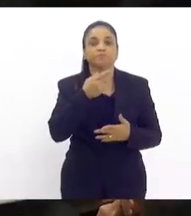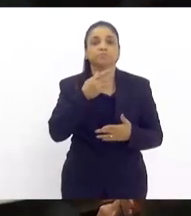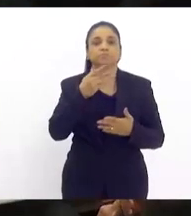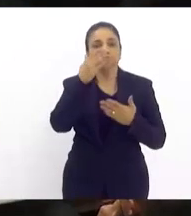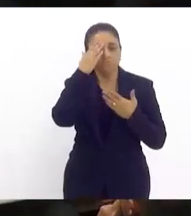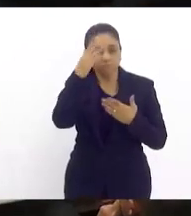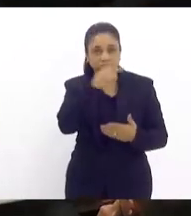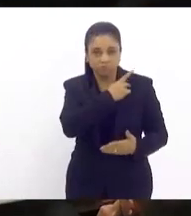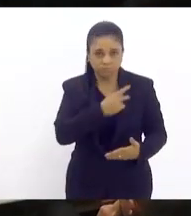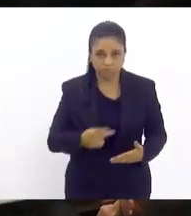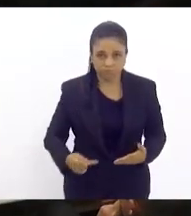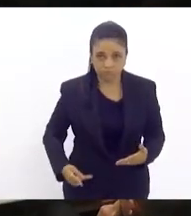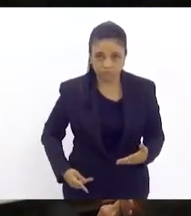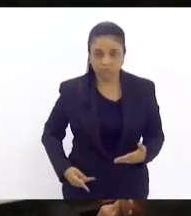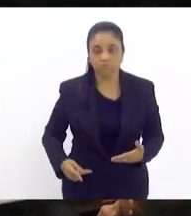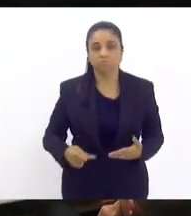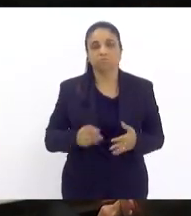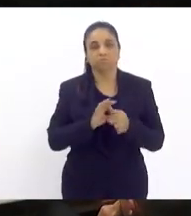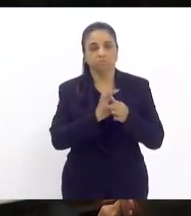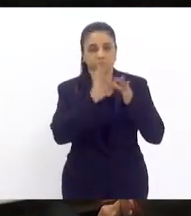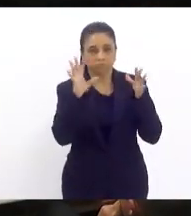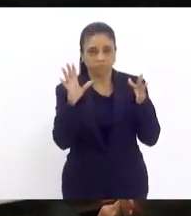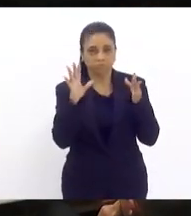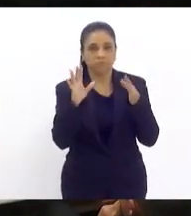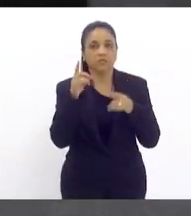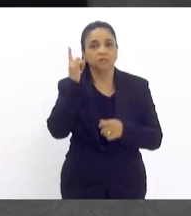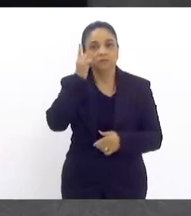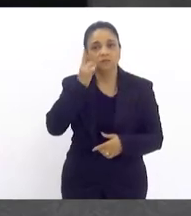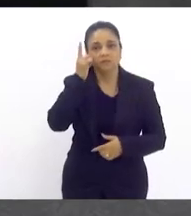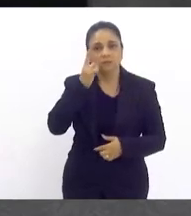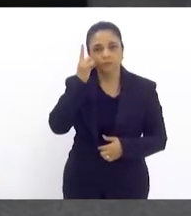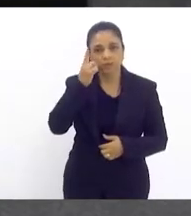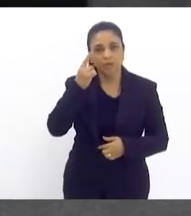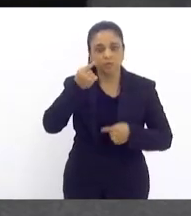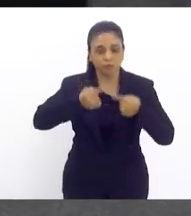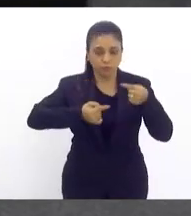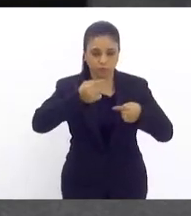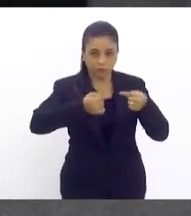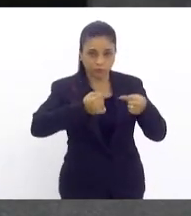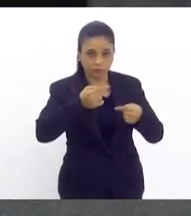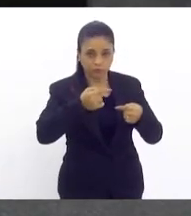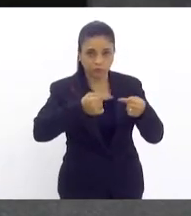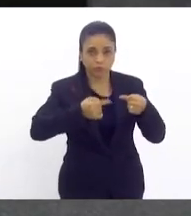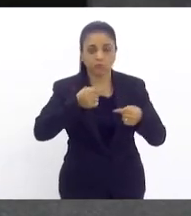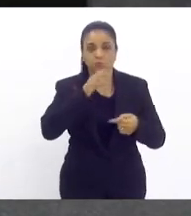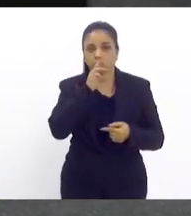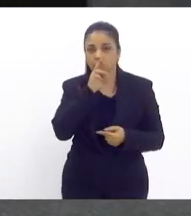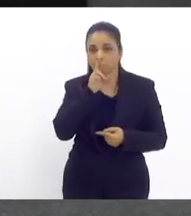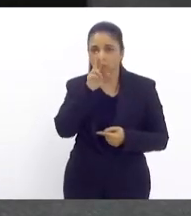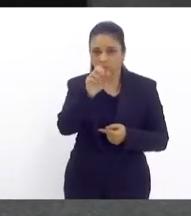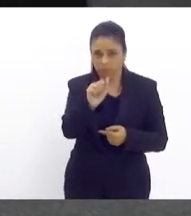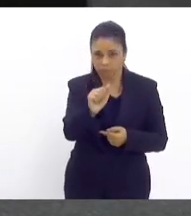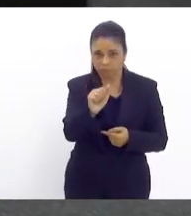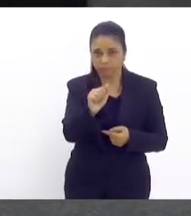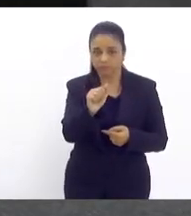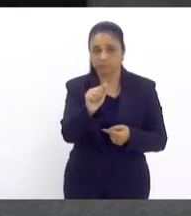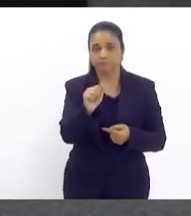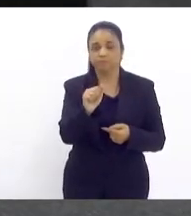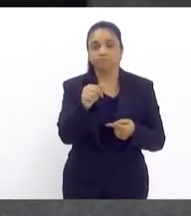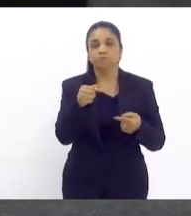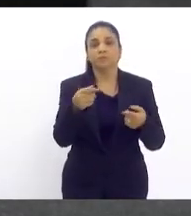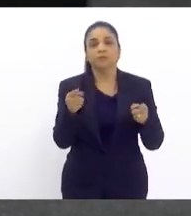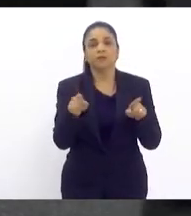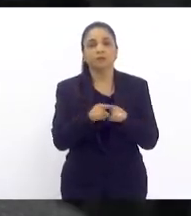a presença que é autoriza e o o deputado que está discutindo no momento é trazer aqui que